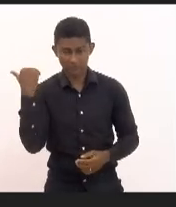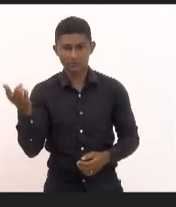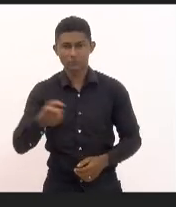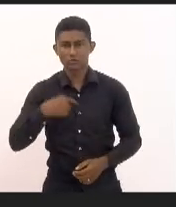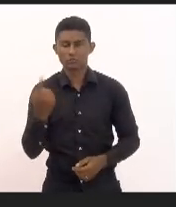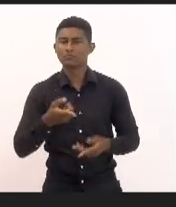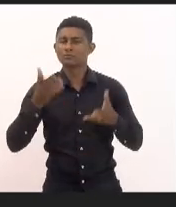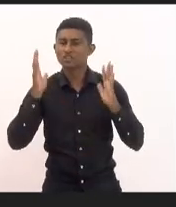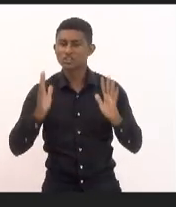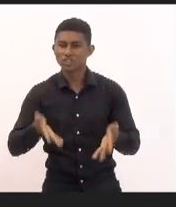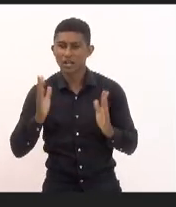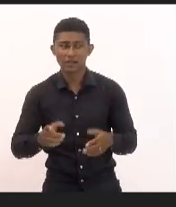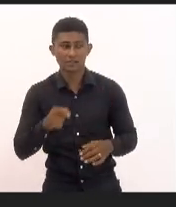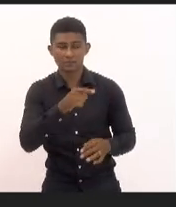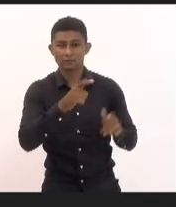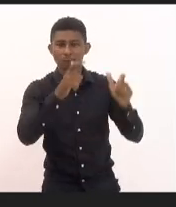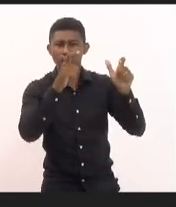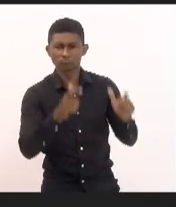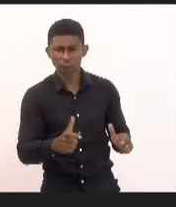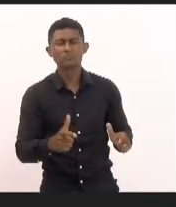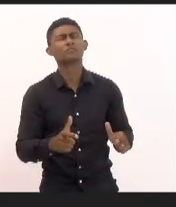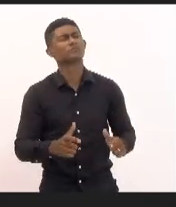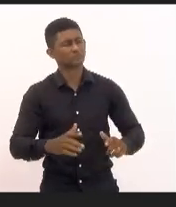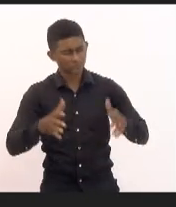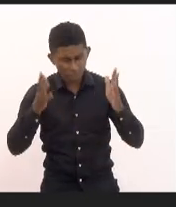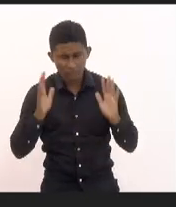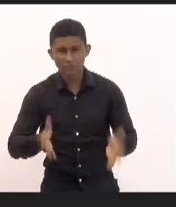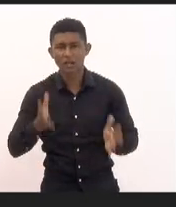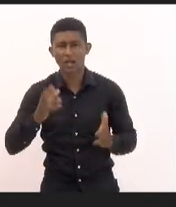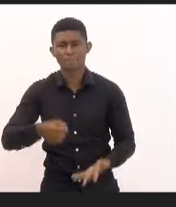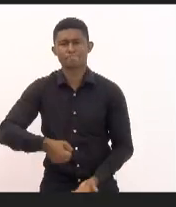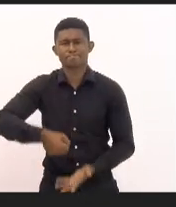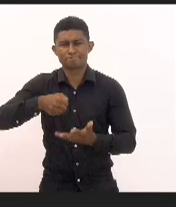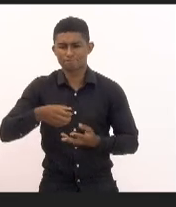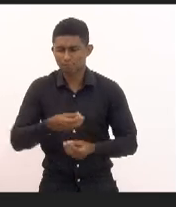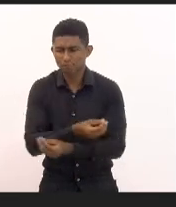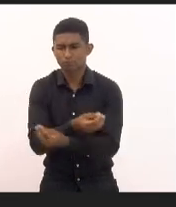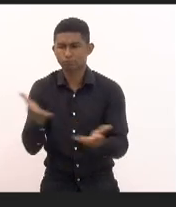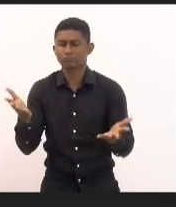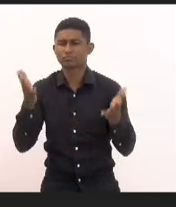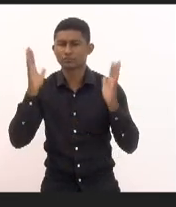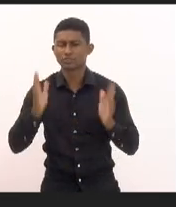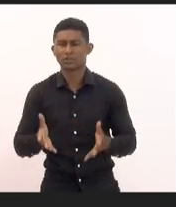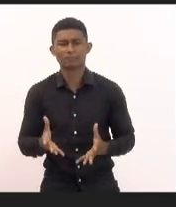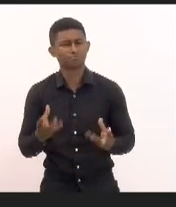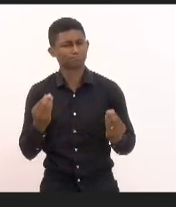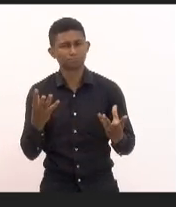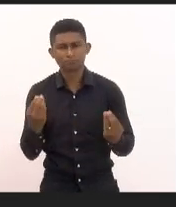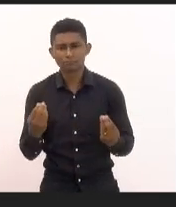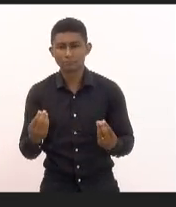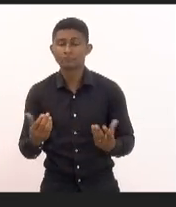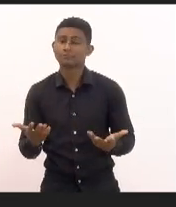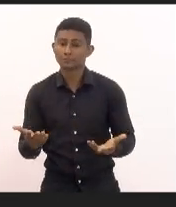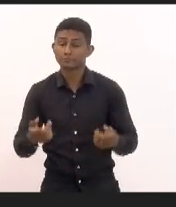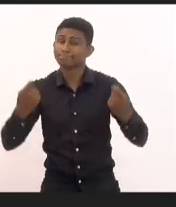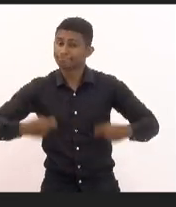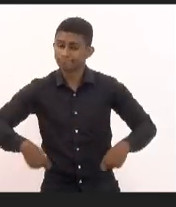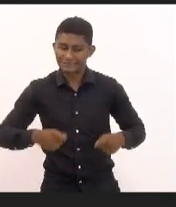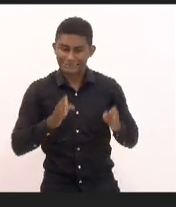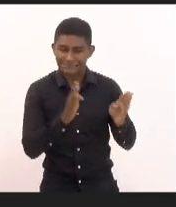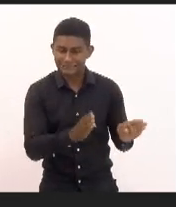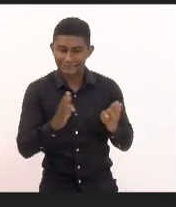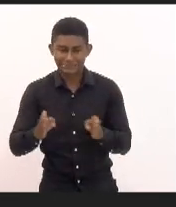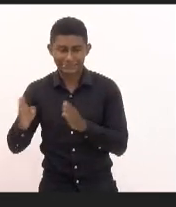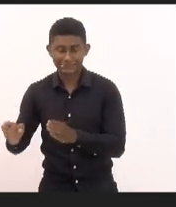já distribuímos lá um número bastante considerável de cestas, a logística era muito complicada,